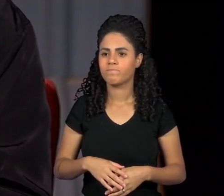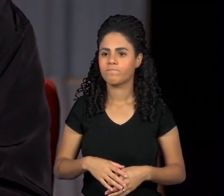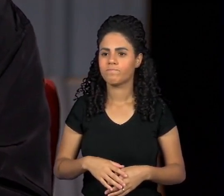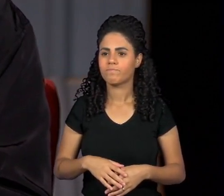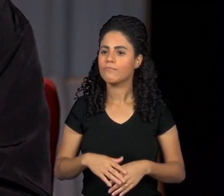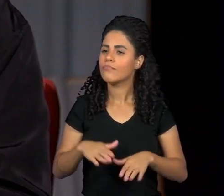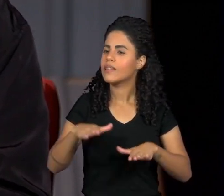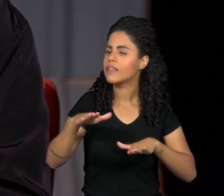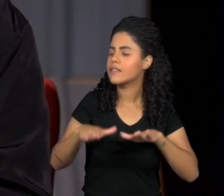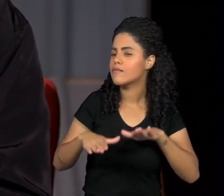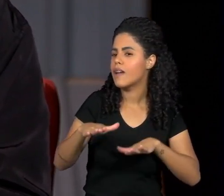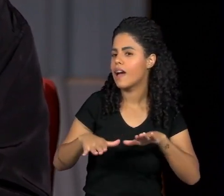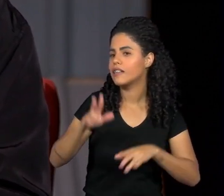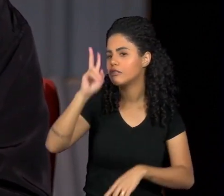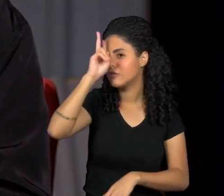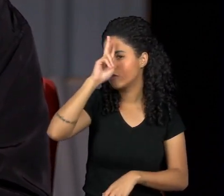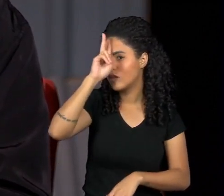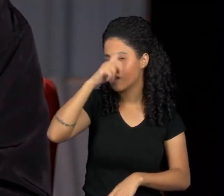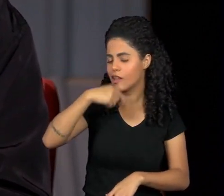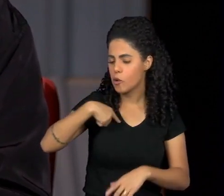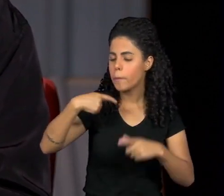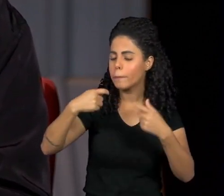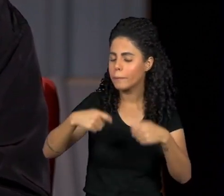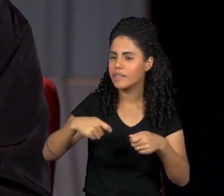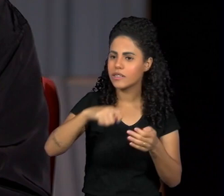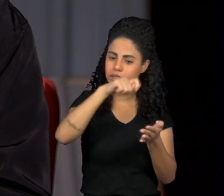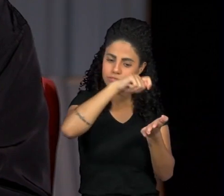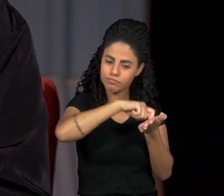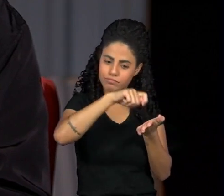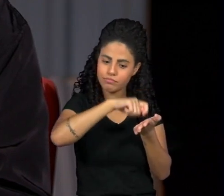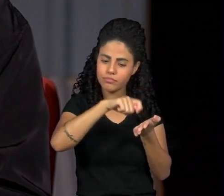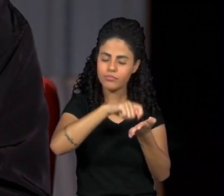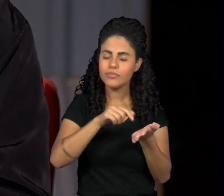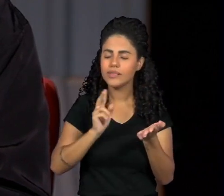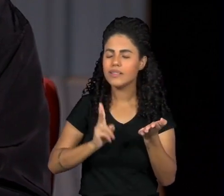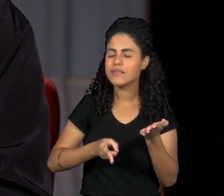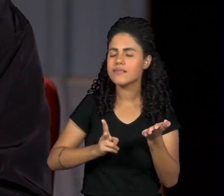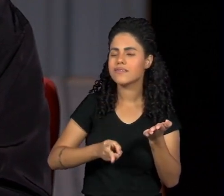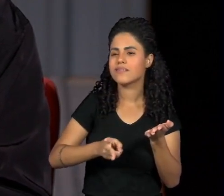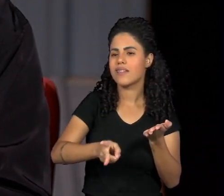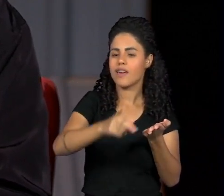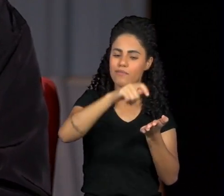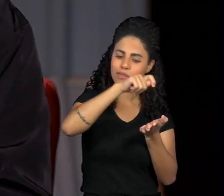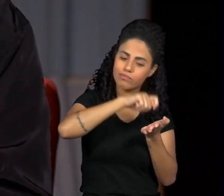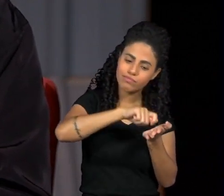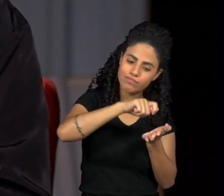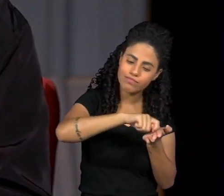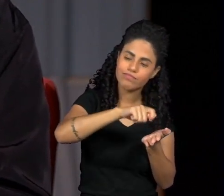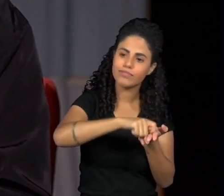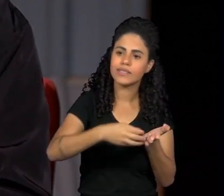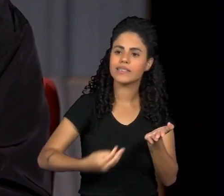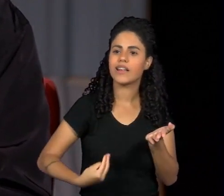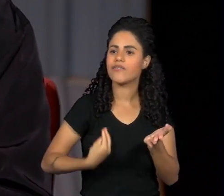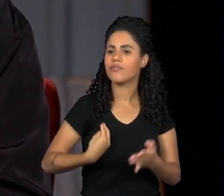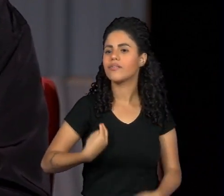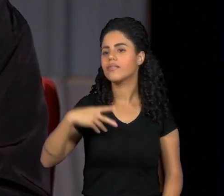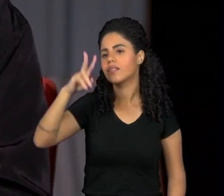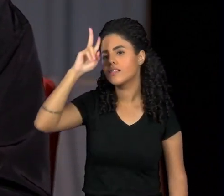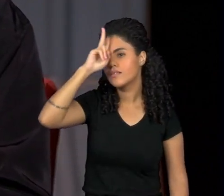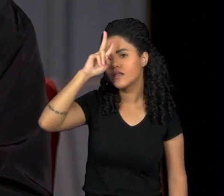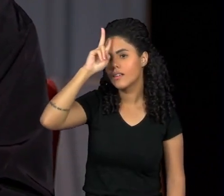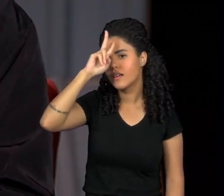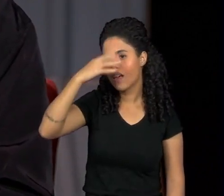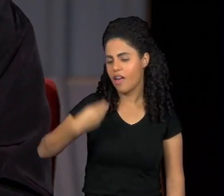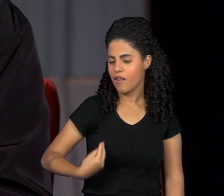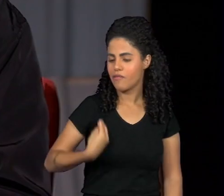talvez essa seja a história que eu preciso escrever, sempre, sempre voltar a ela, voltar a esta vida, que foi a vida